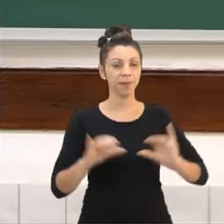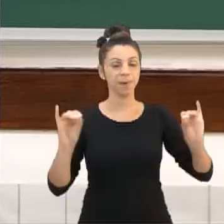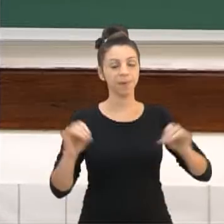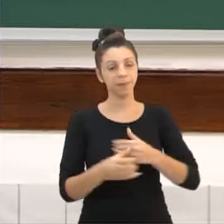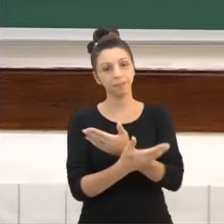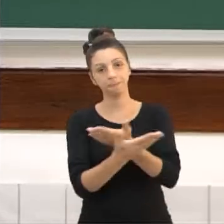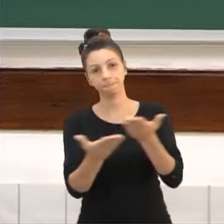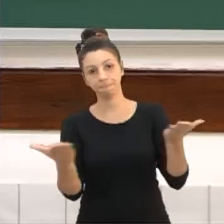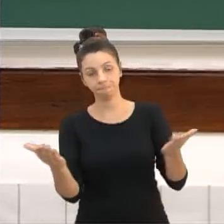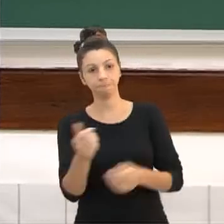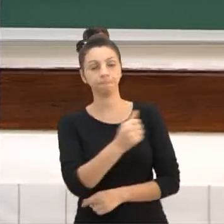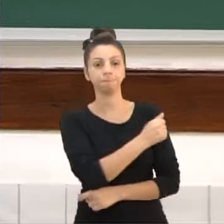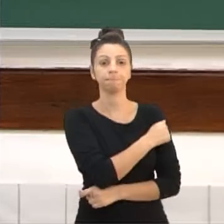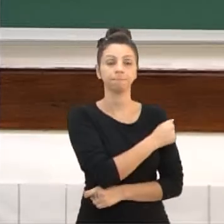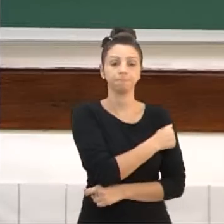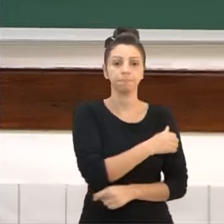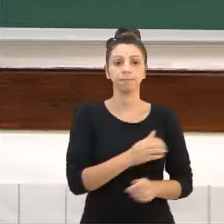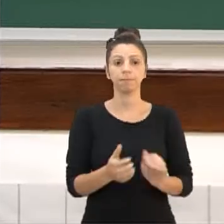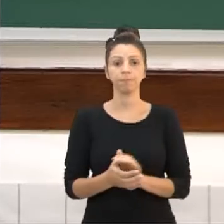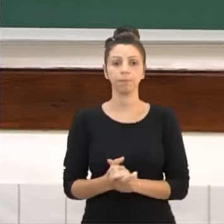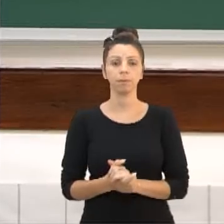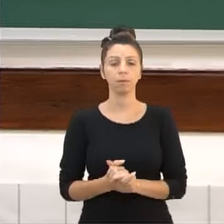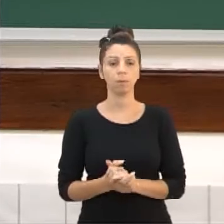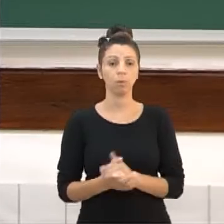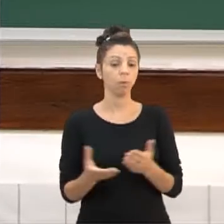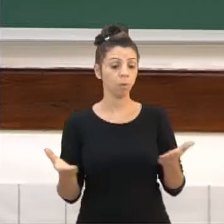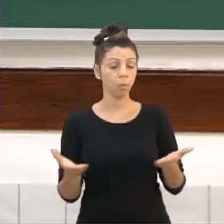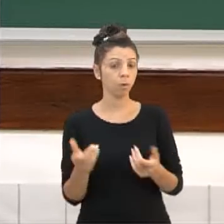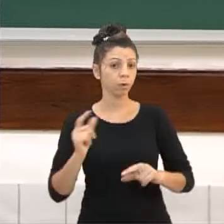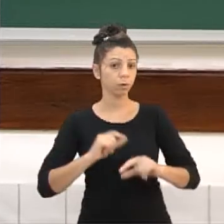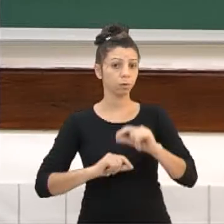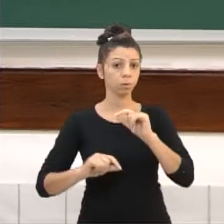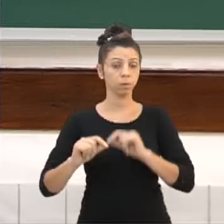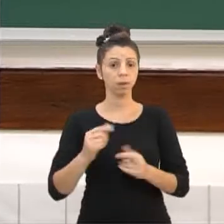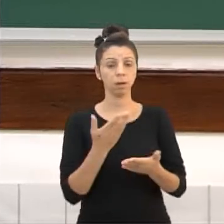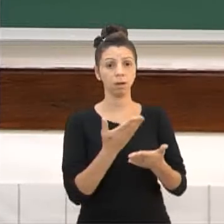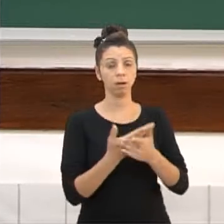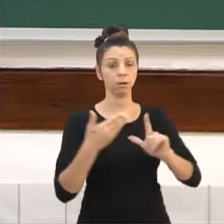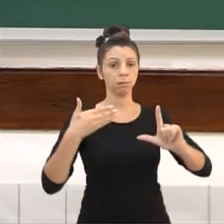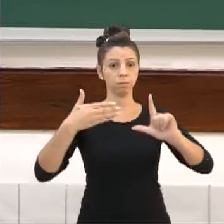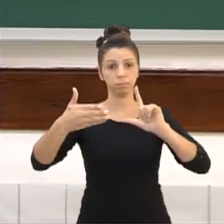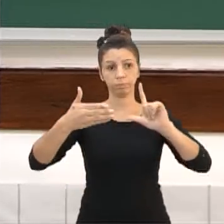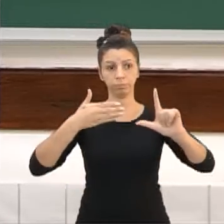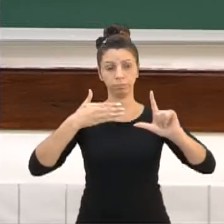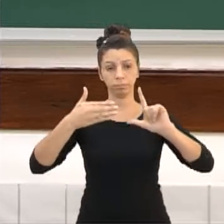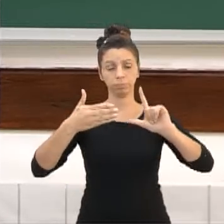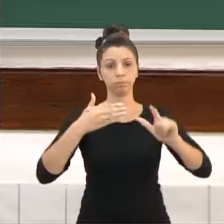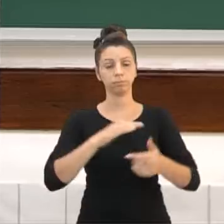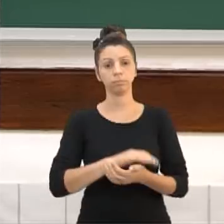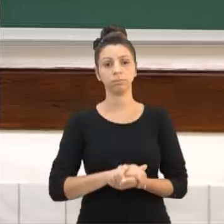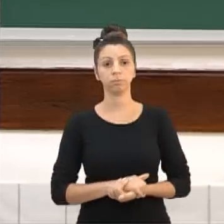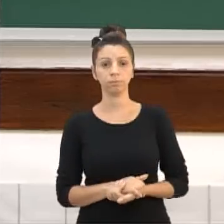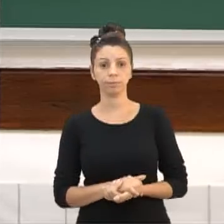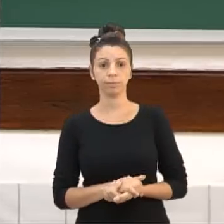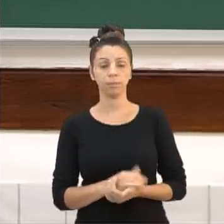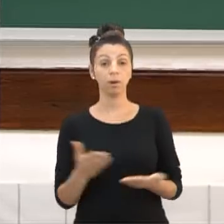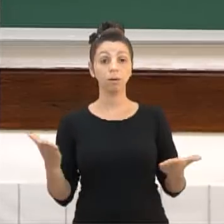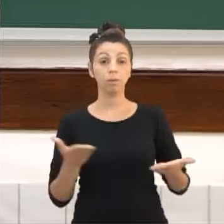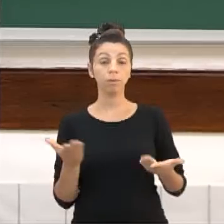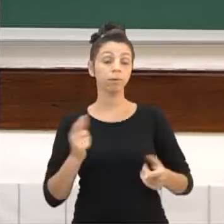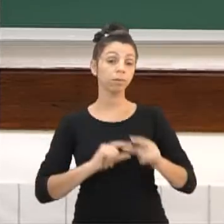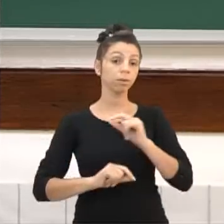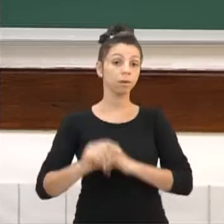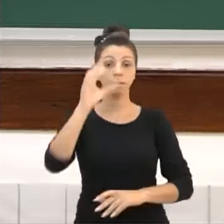Olá, alunos! Estamos aqui para mais uma videoaula, né? Agora a nossa 29ª aula. Hoje a gente